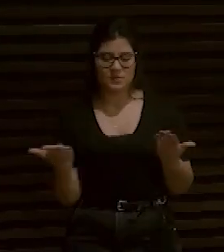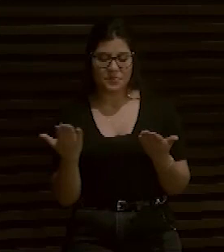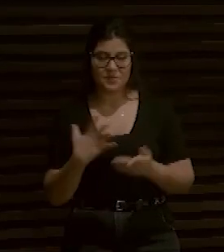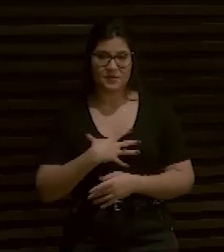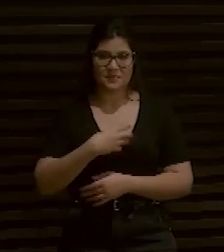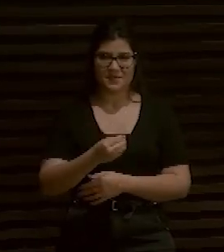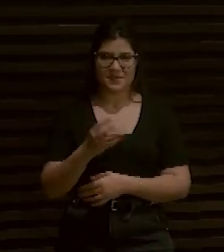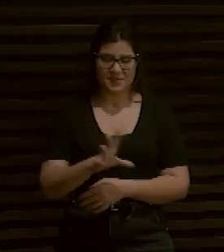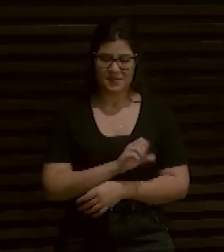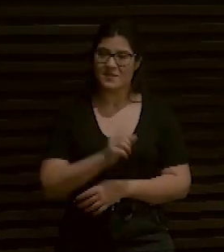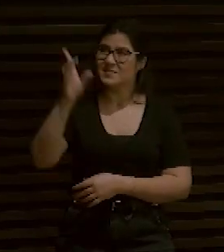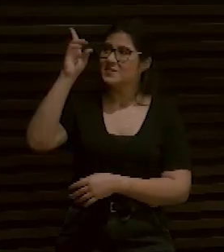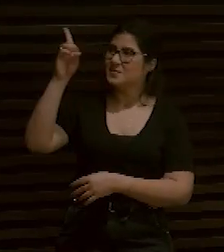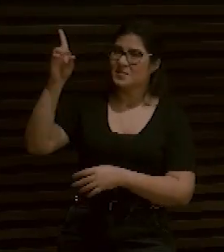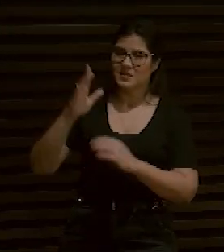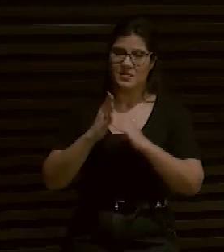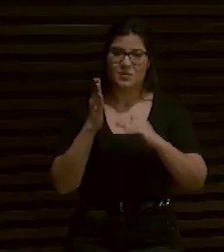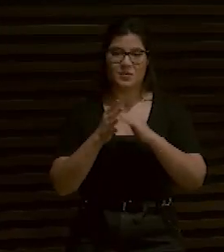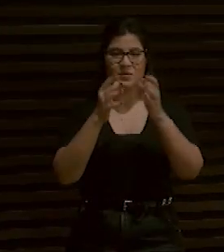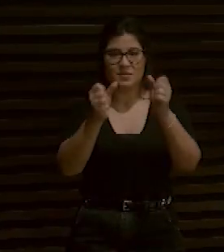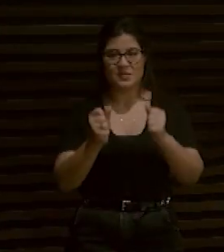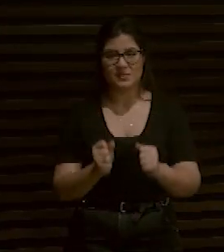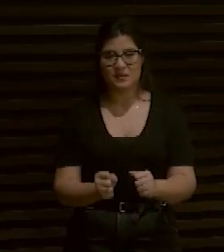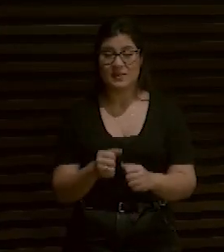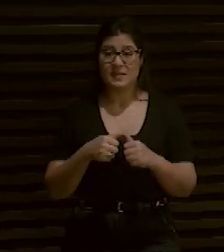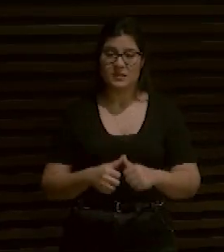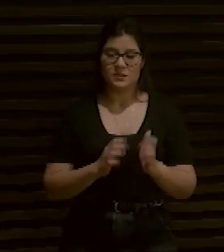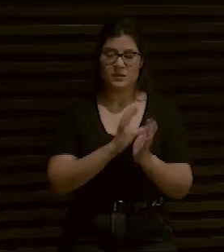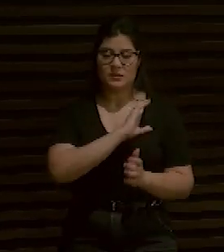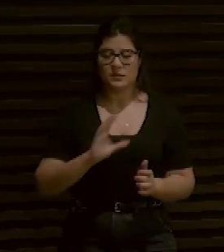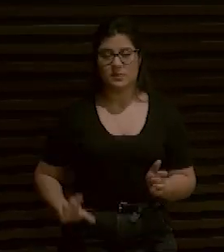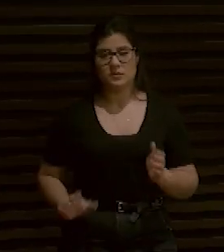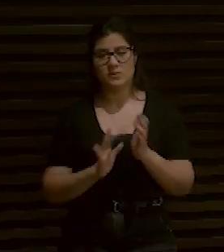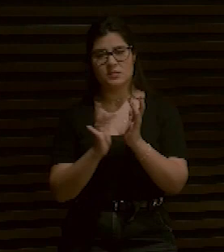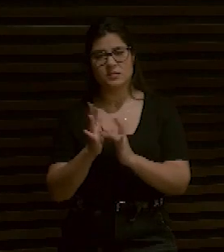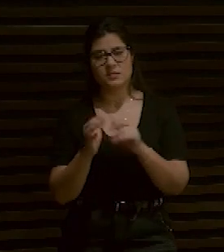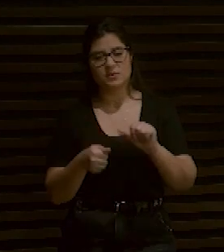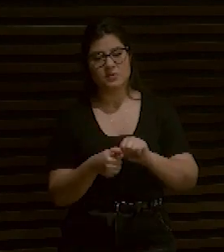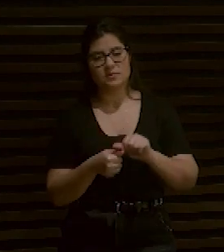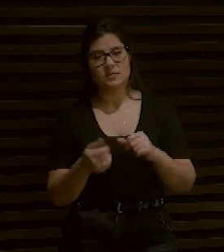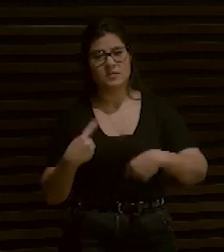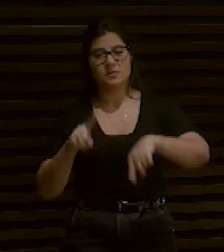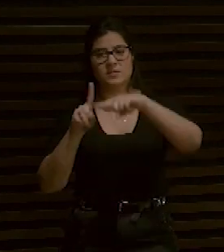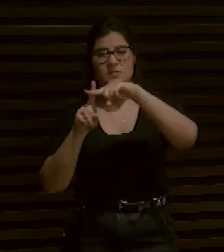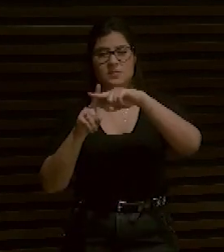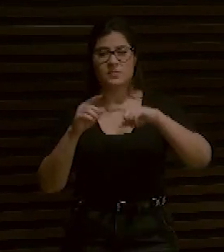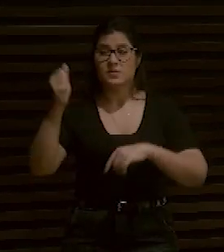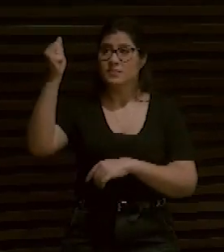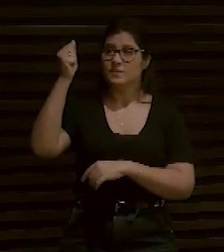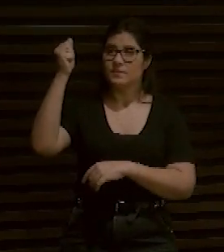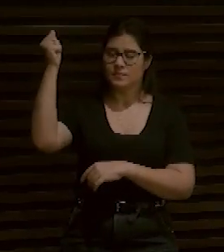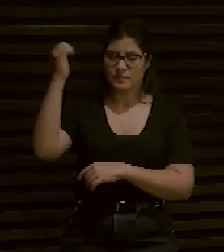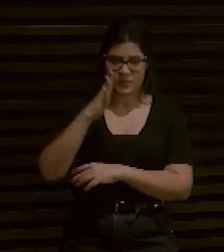Deus Todo-Poderoso. É isso que Cristo Jesus faz naquela cruz. Por graça, misericórdia e